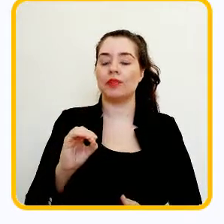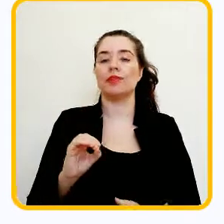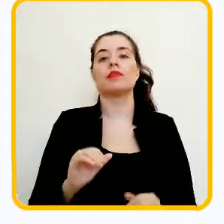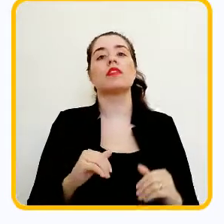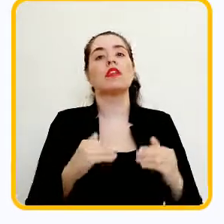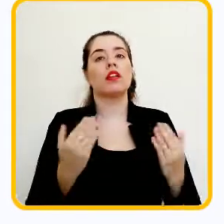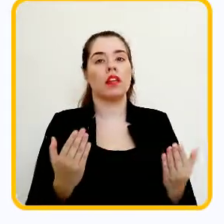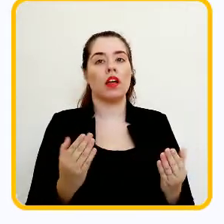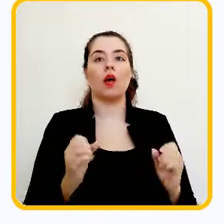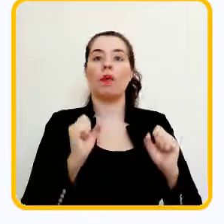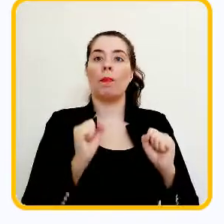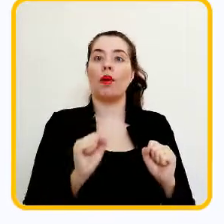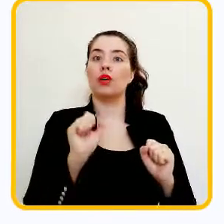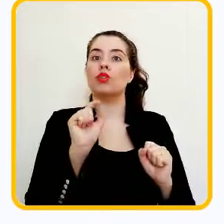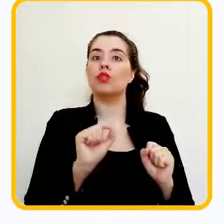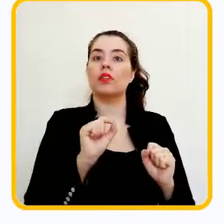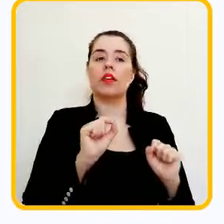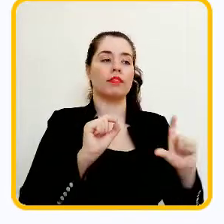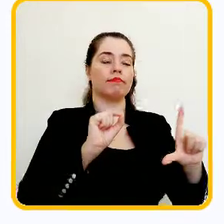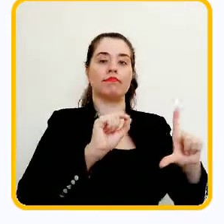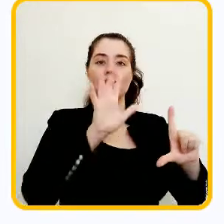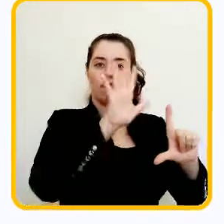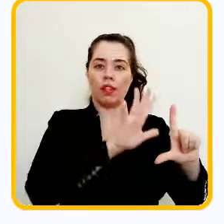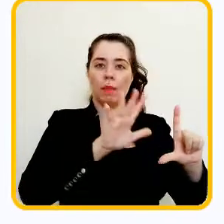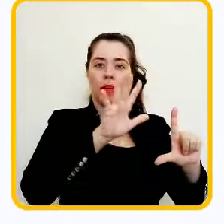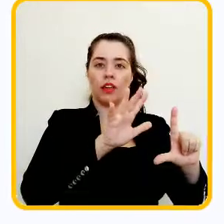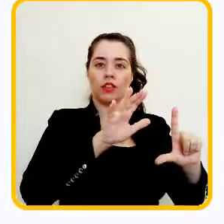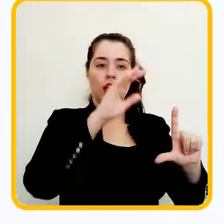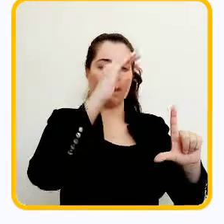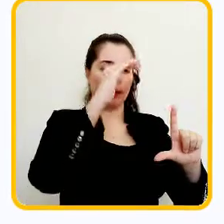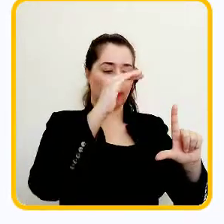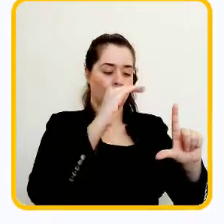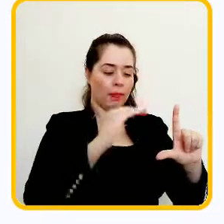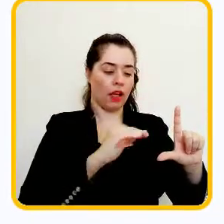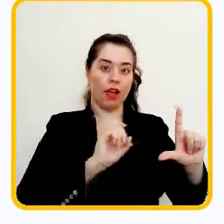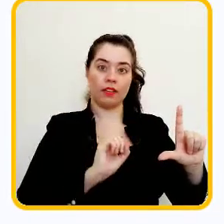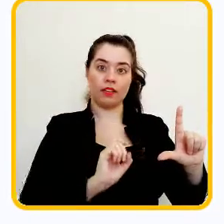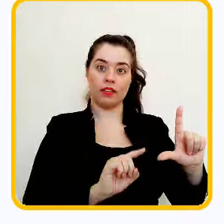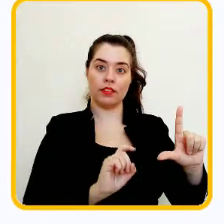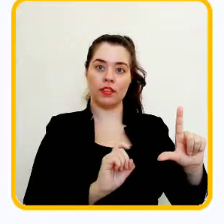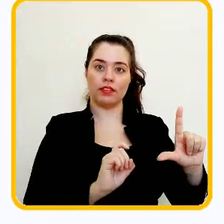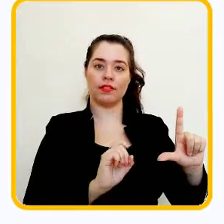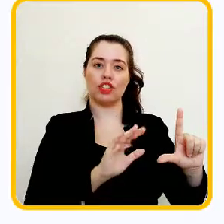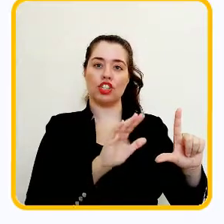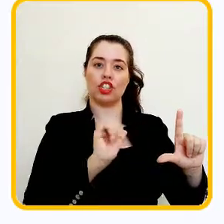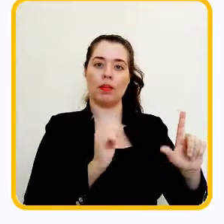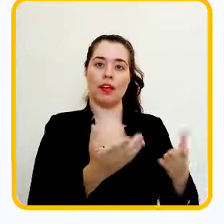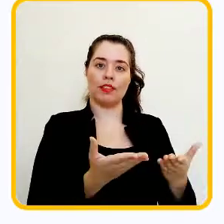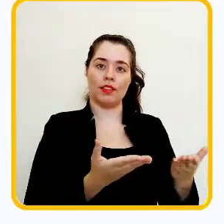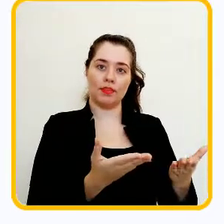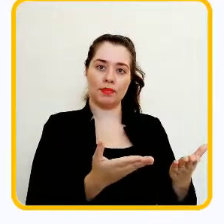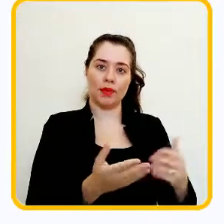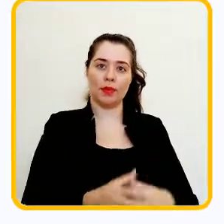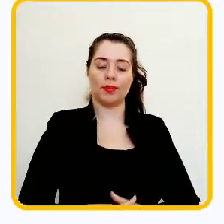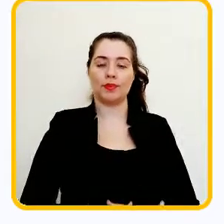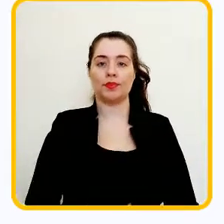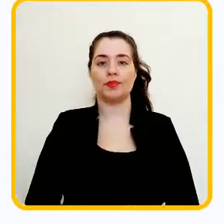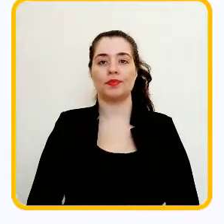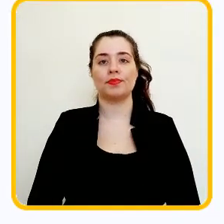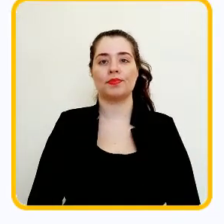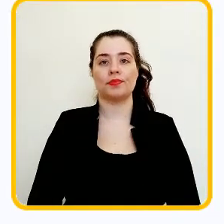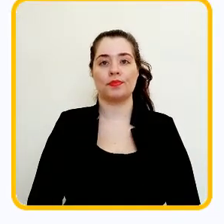problema técnico então você pode vir ao final dessa página e clicar em chamada de atendimento